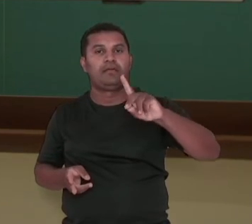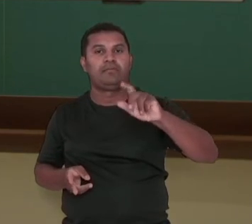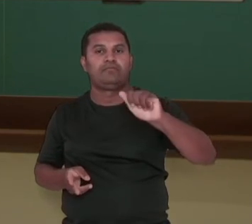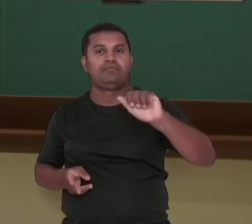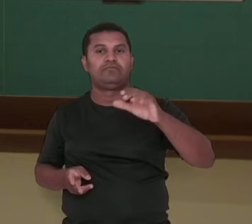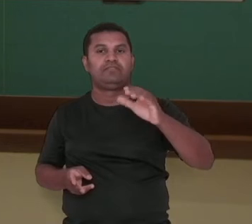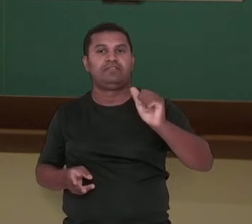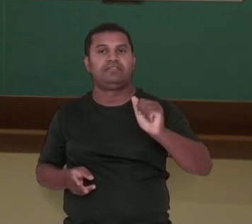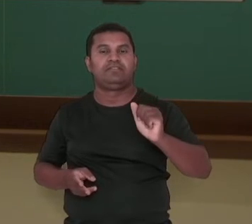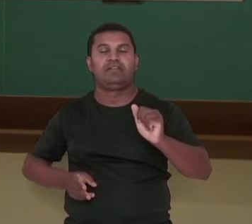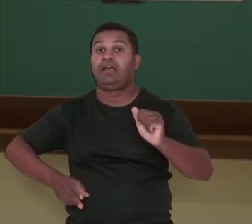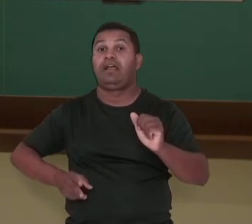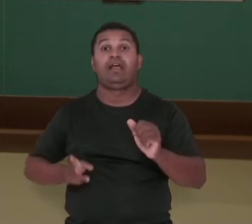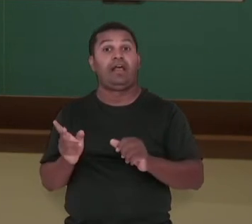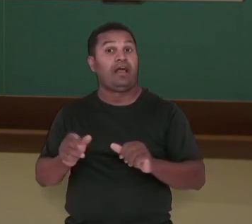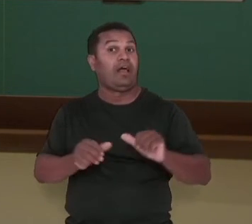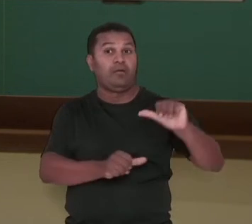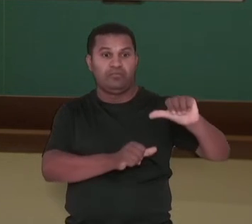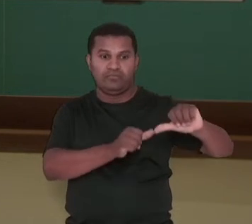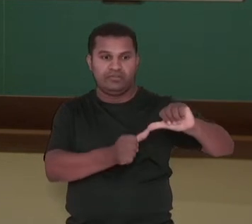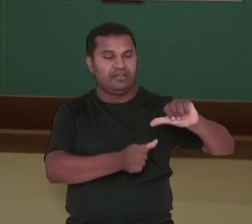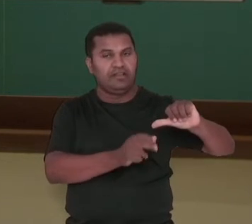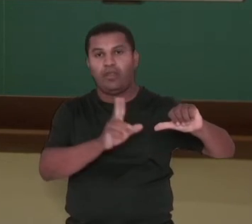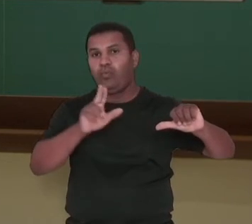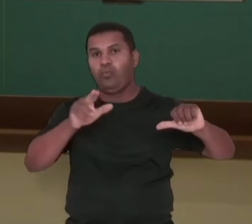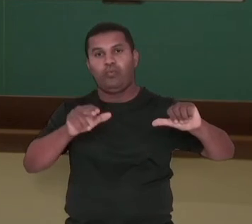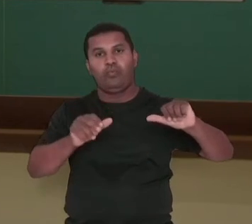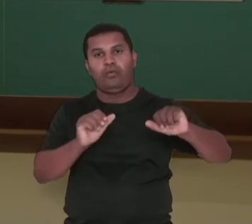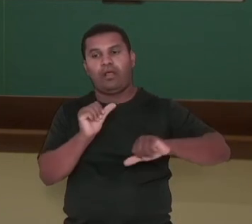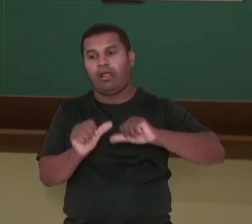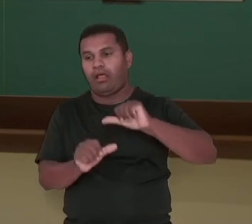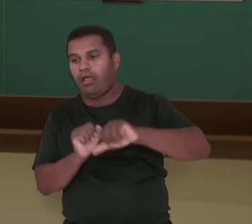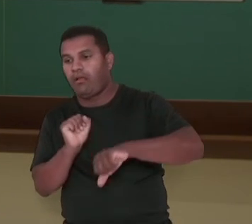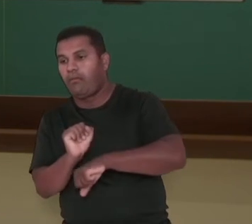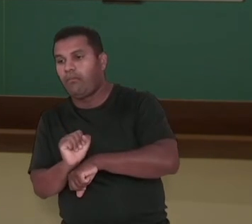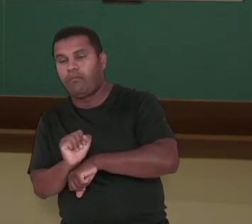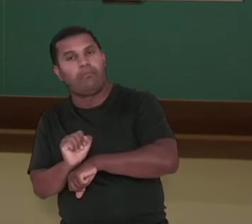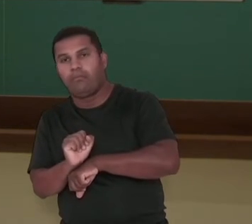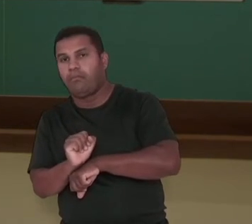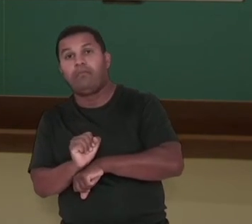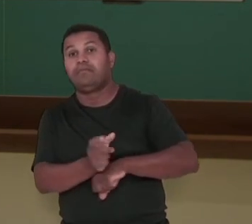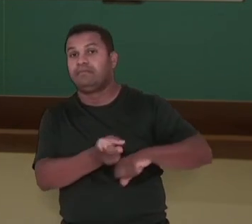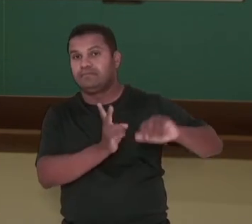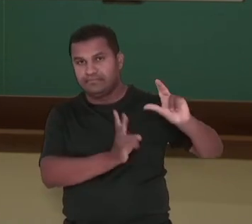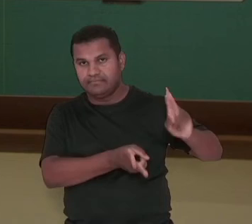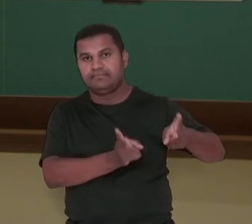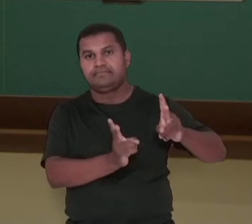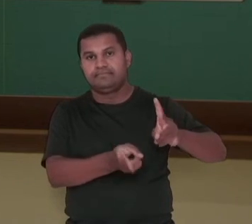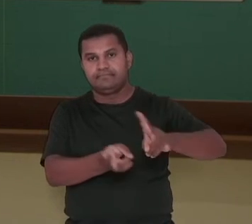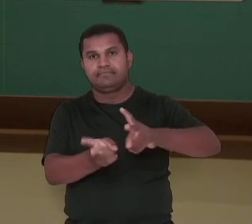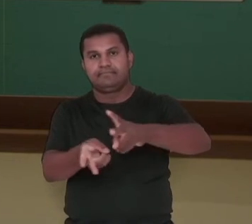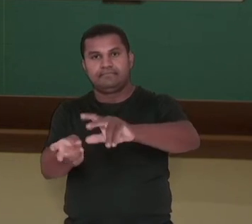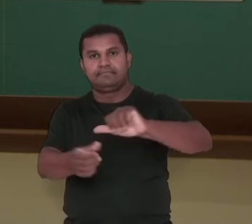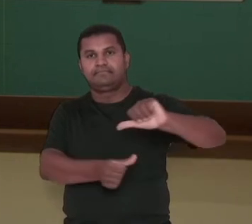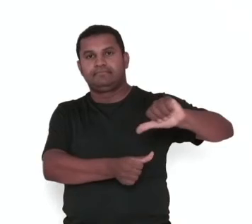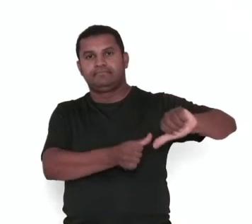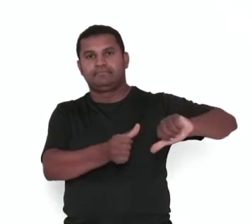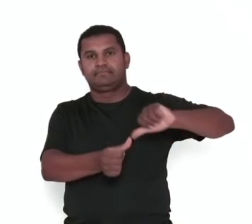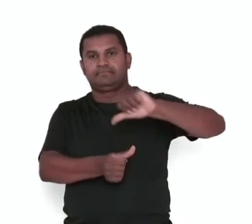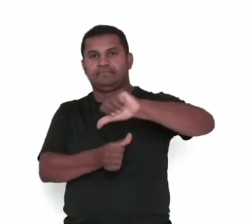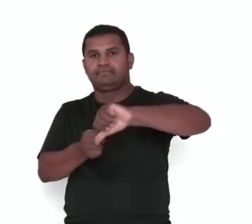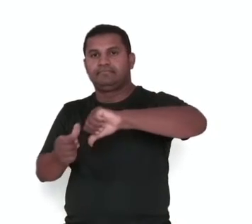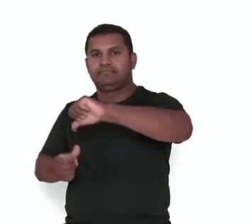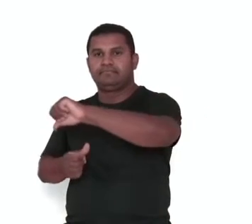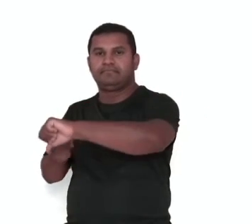gente precisa saber se adaptar quando acontece uma mudança, certo? É uma palavra que descreve as